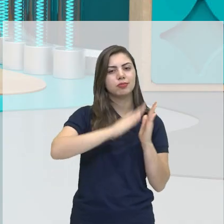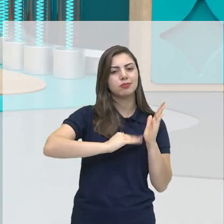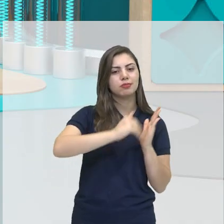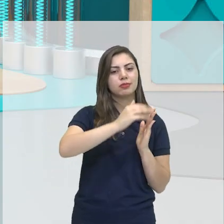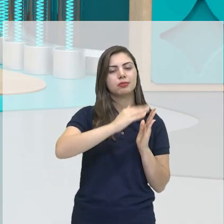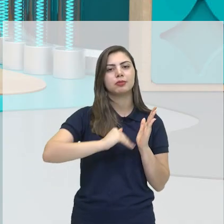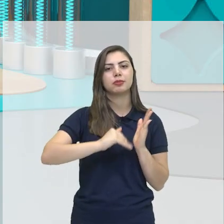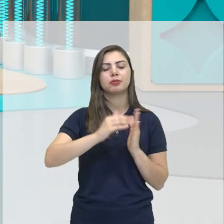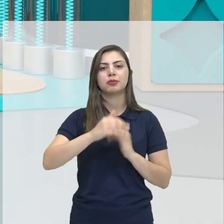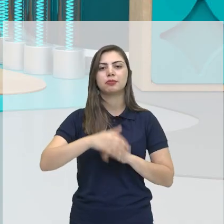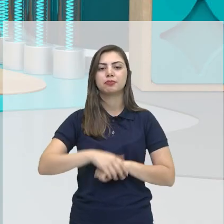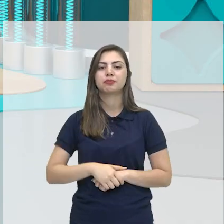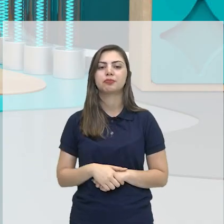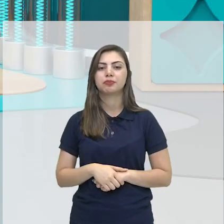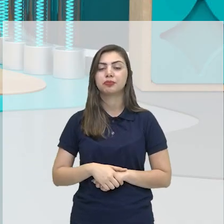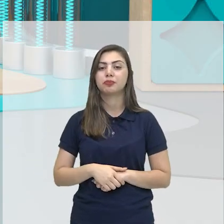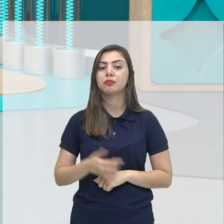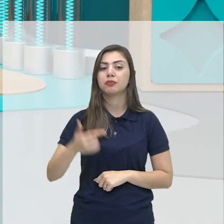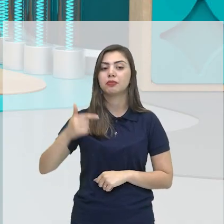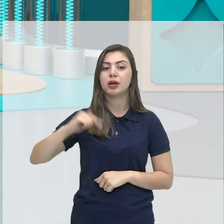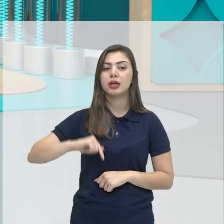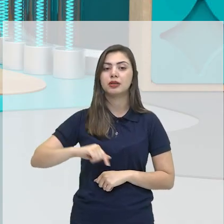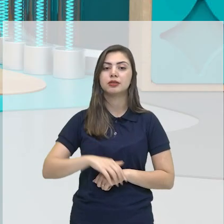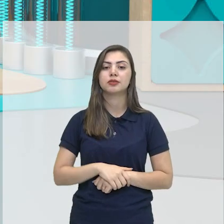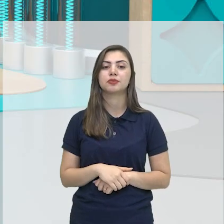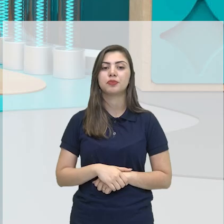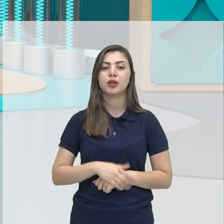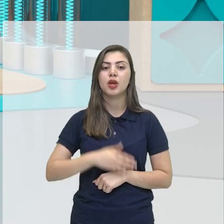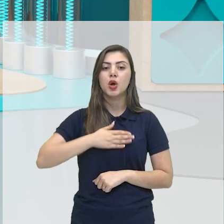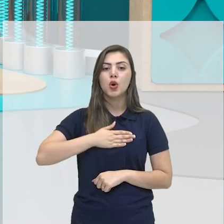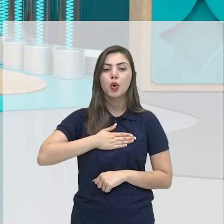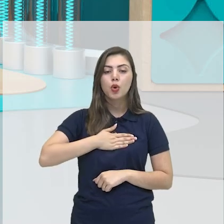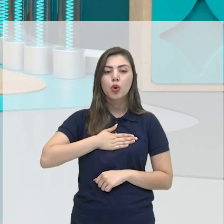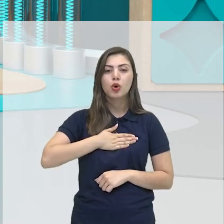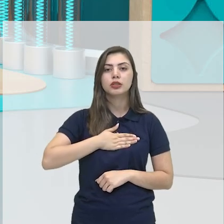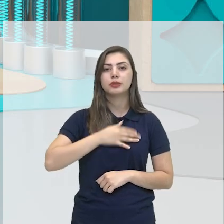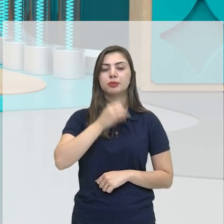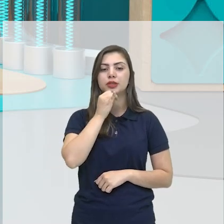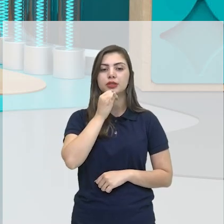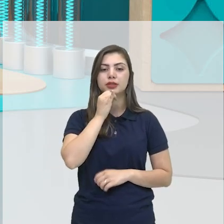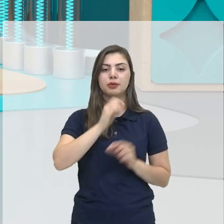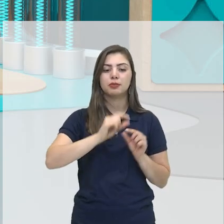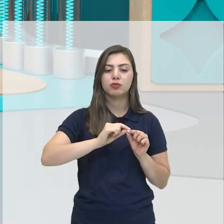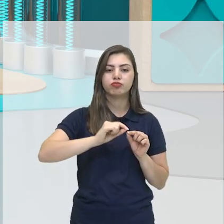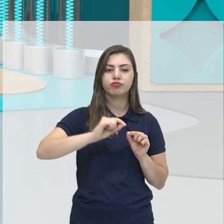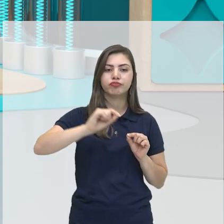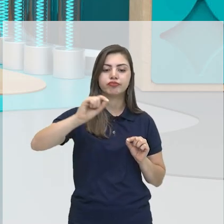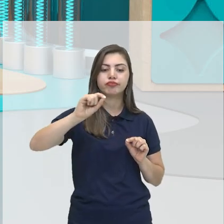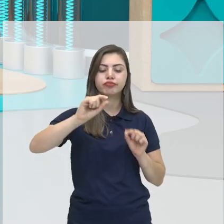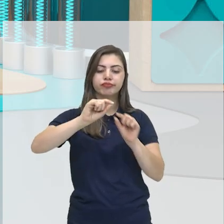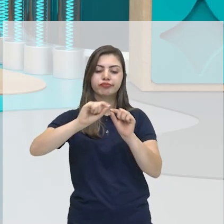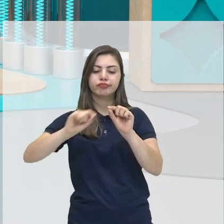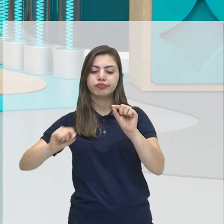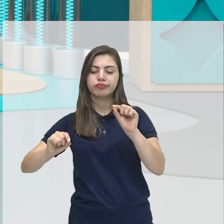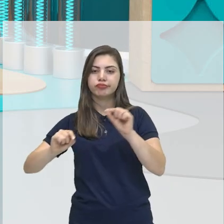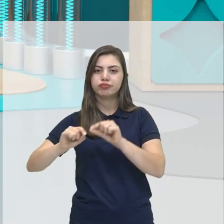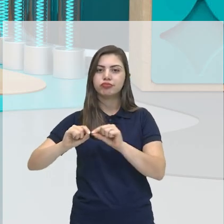Outra característica, o claro e escuro perde sua função. Existe uma